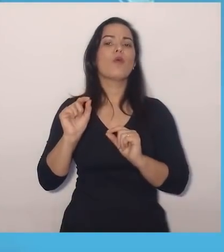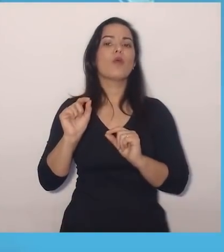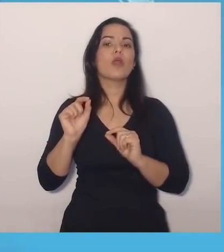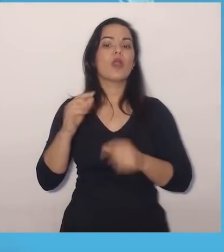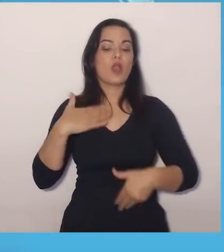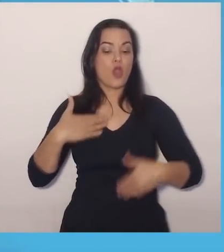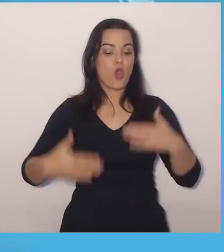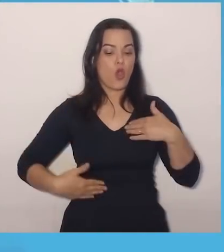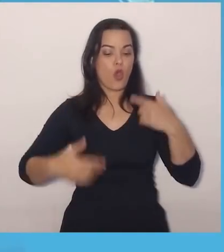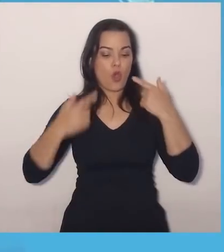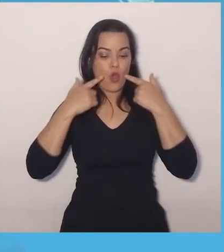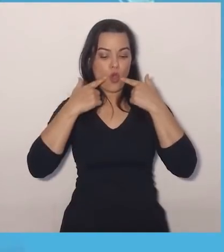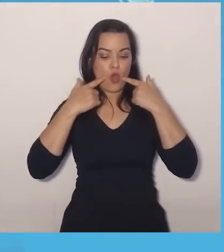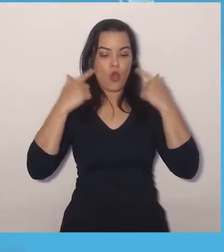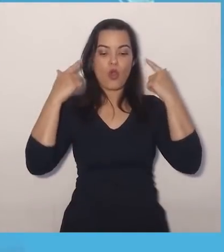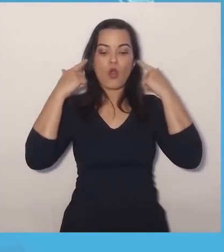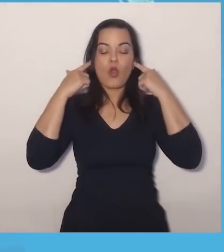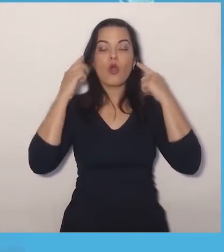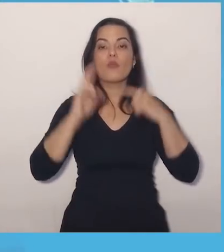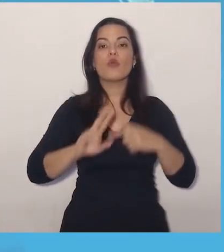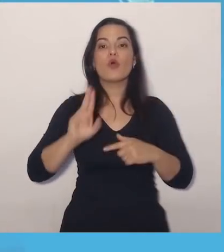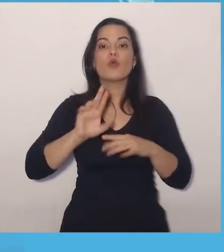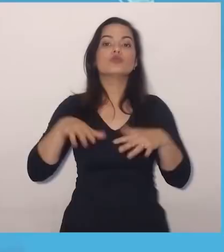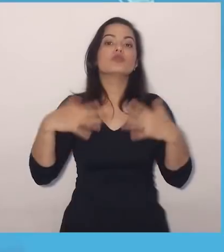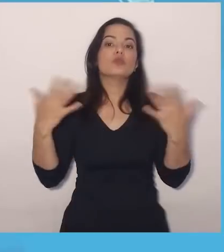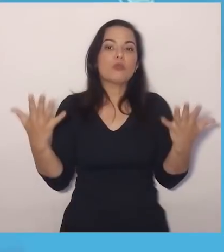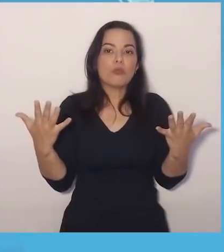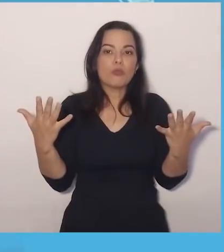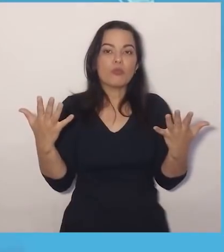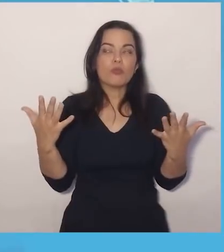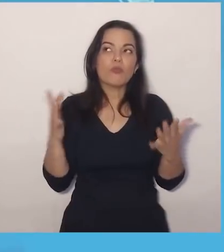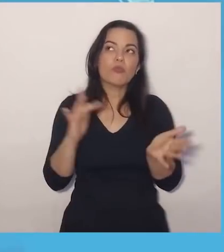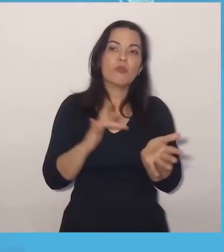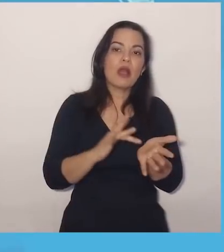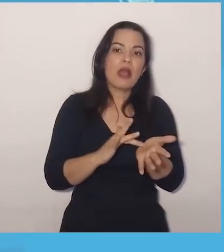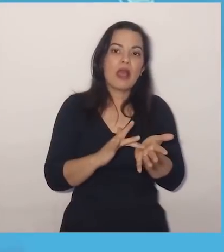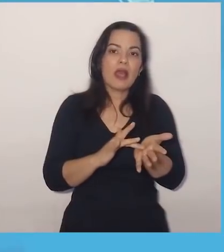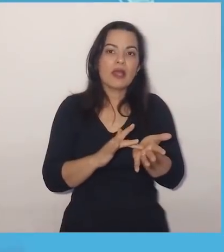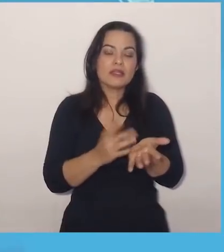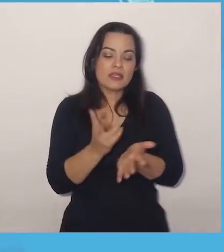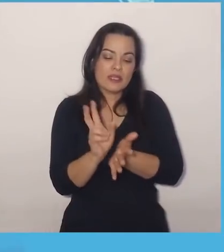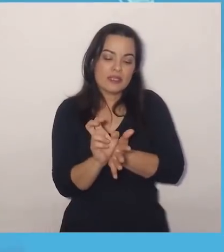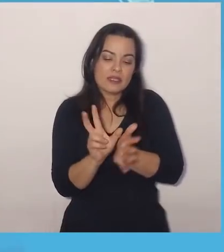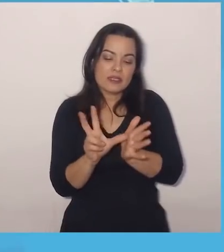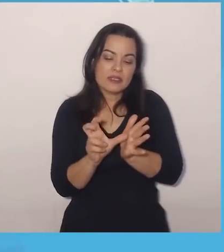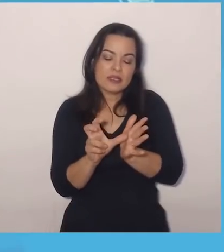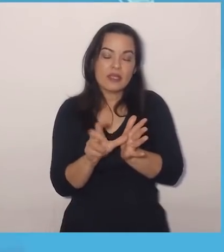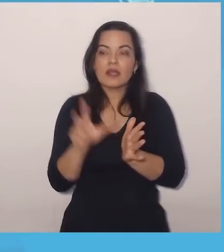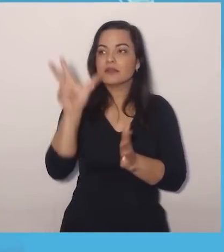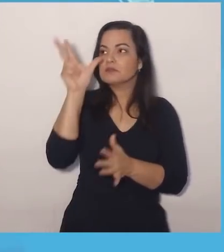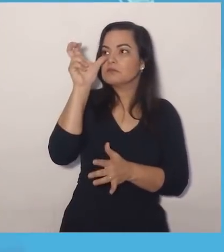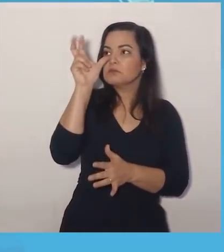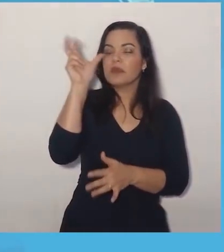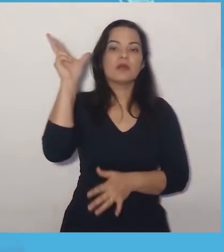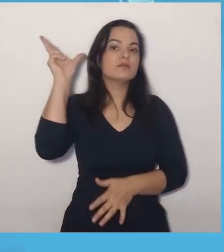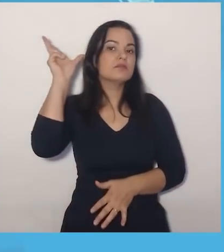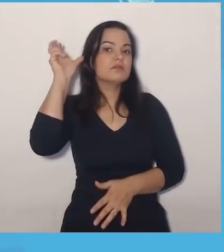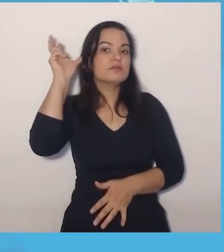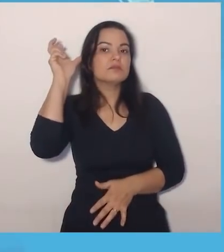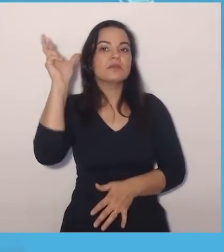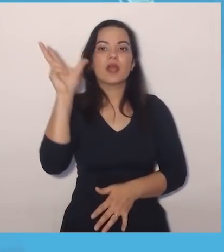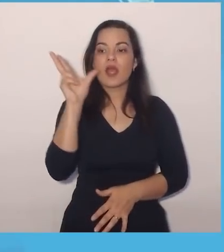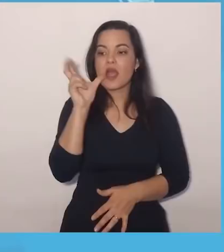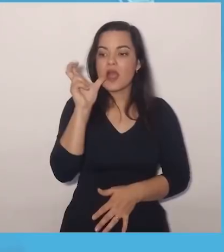do sentido ou qual é o sentido que você vai utilizar. Tato, olfato, paladar, audição, visão. Você